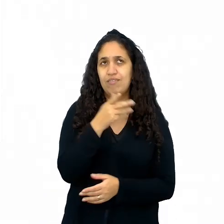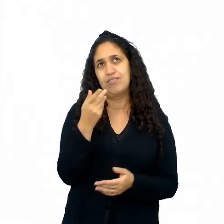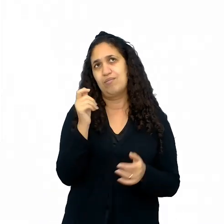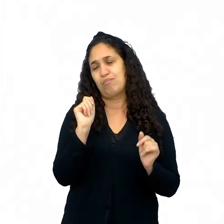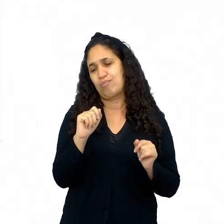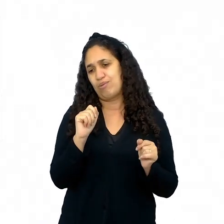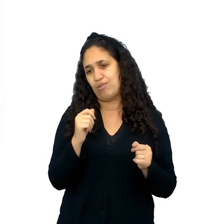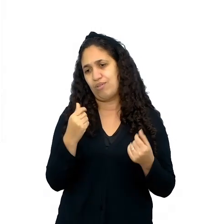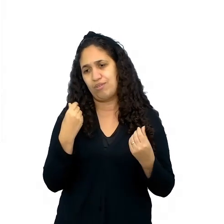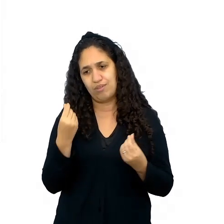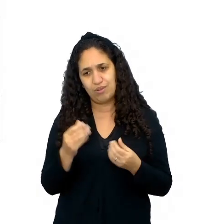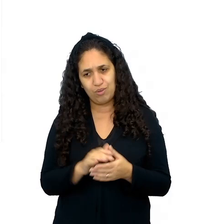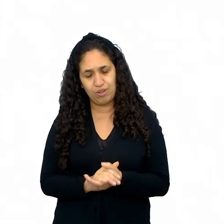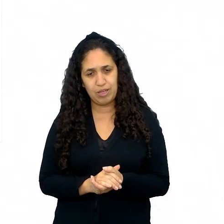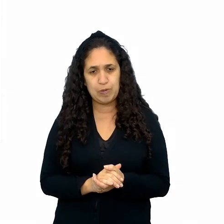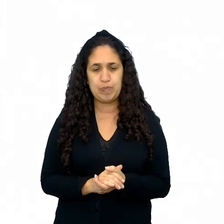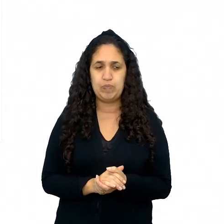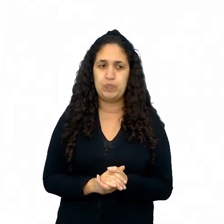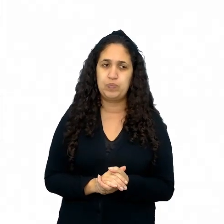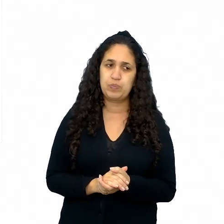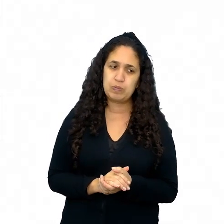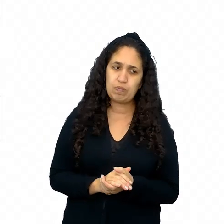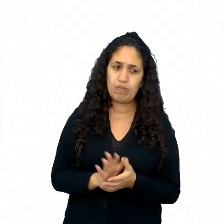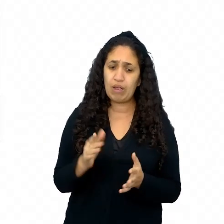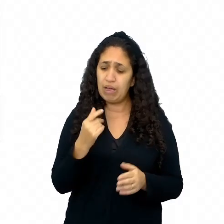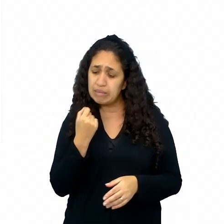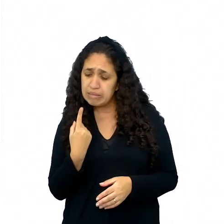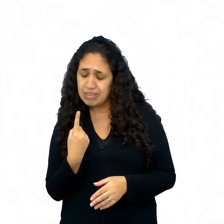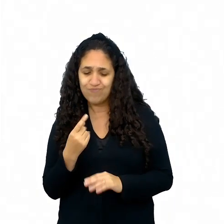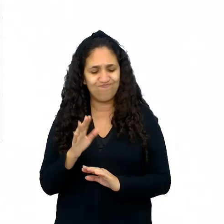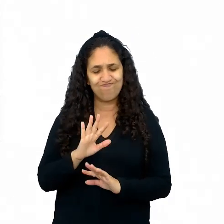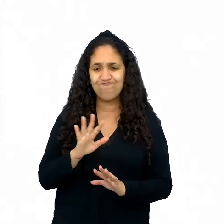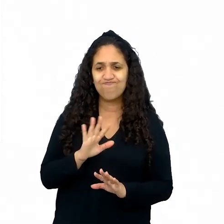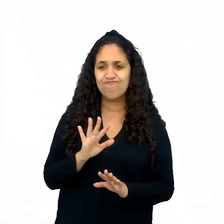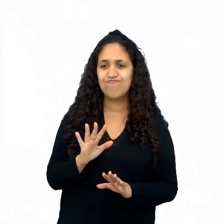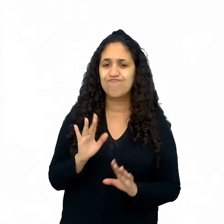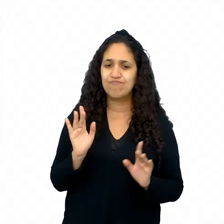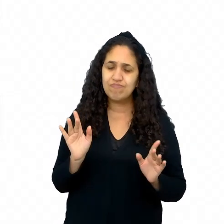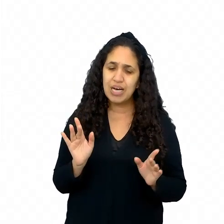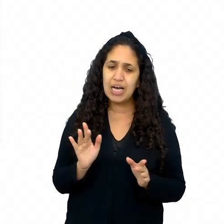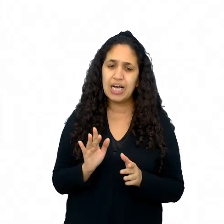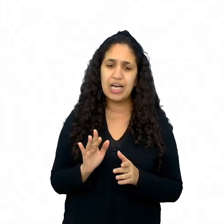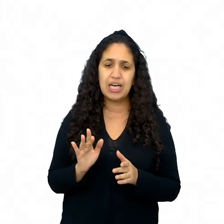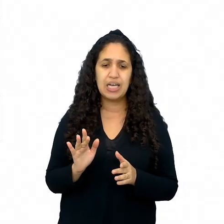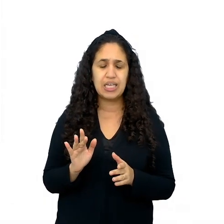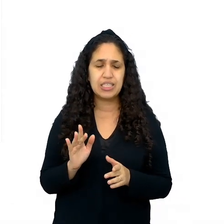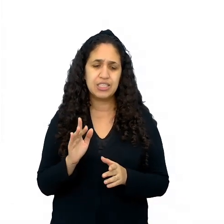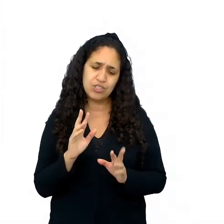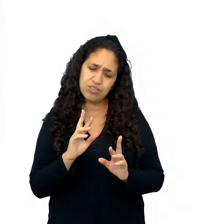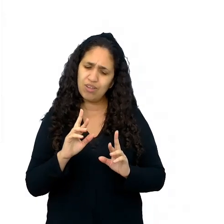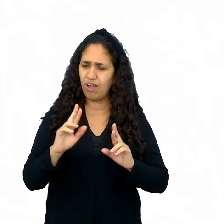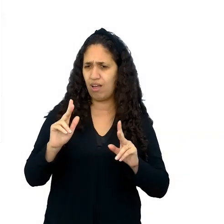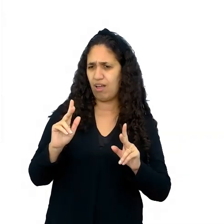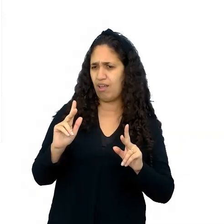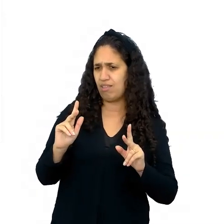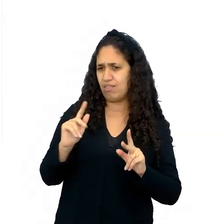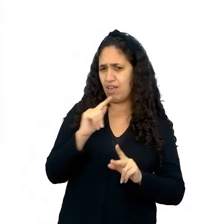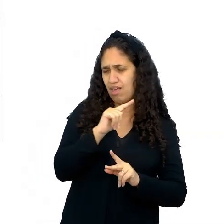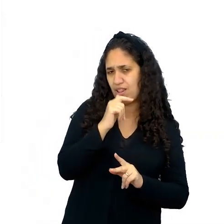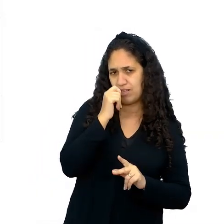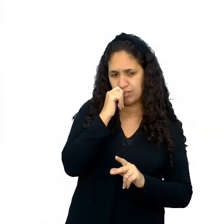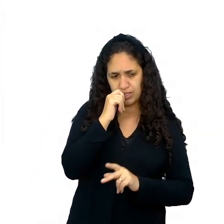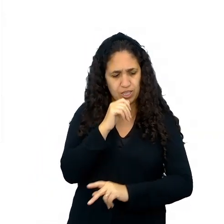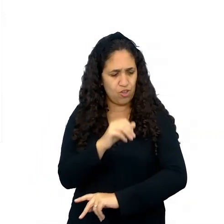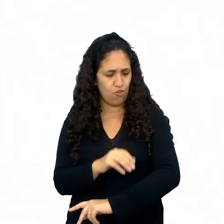vir, não que cause estranheza, é lógico que não, mas há uma diferença, não é? Eles saem,